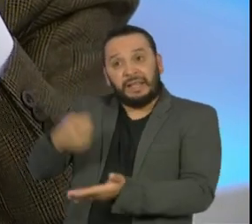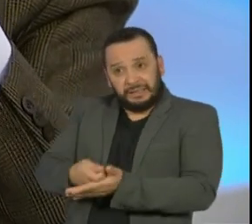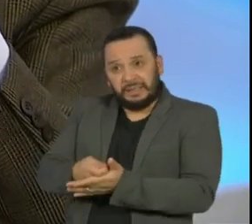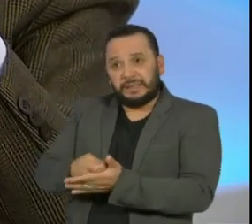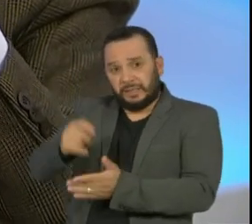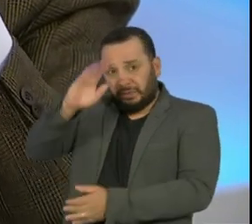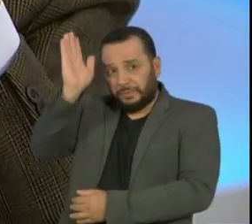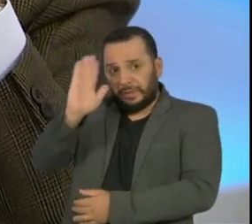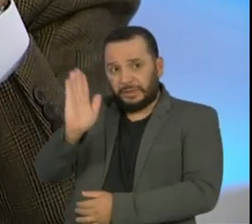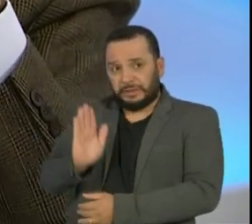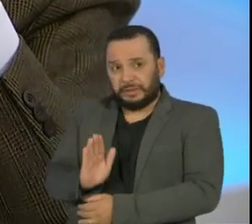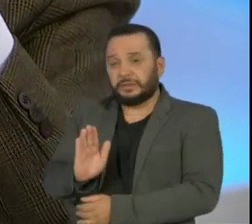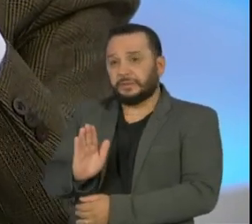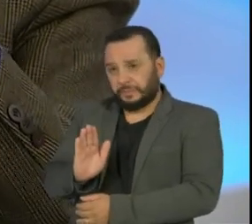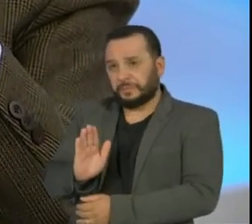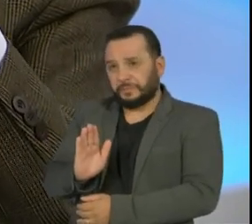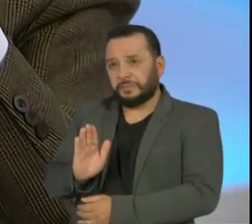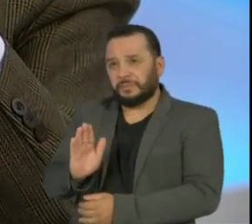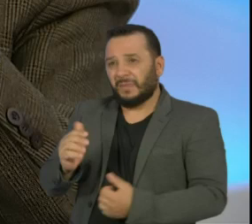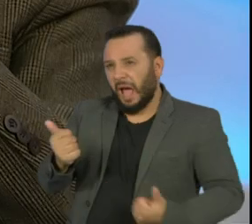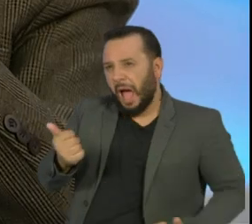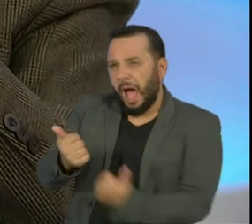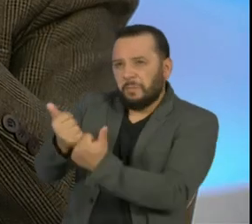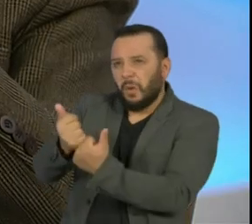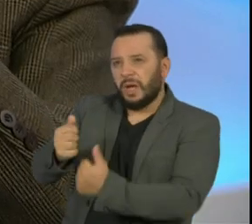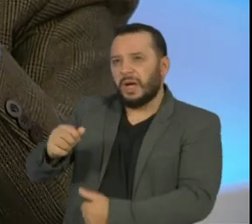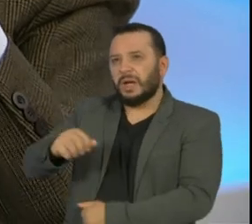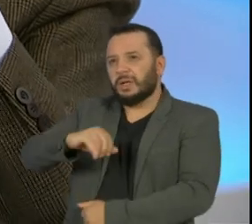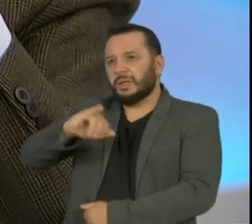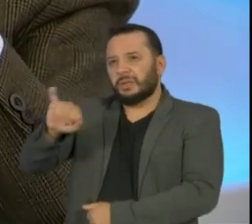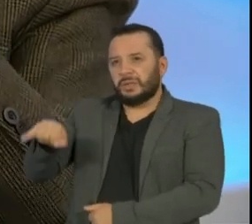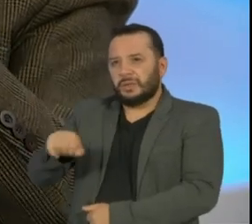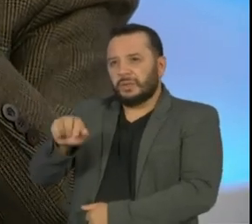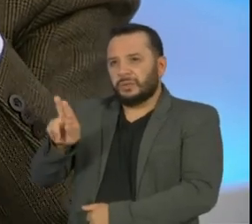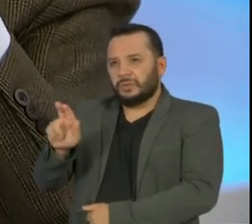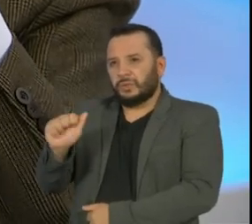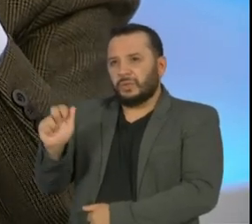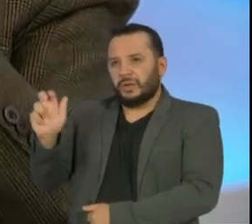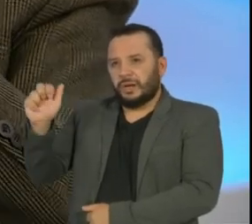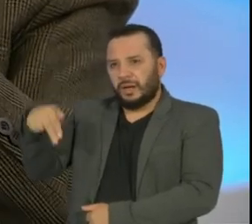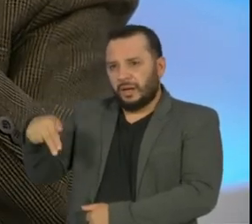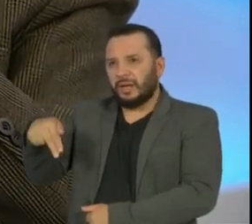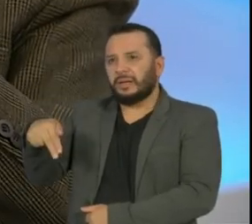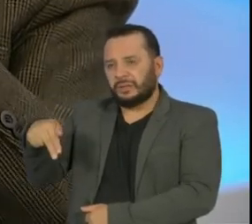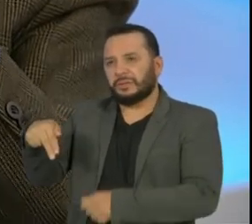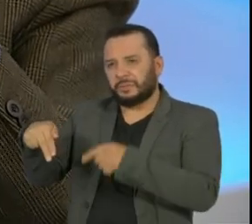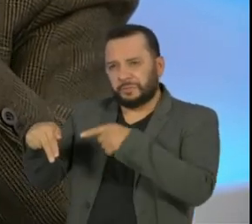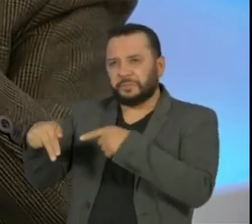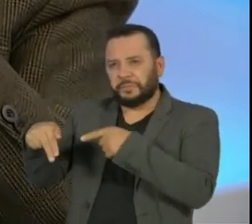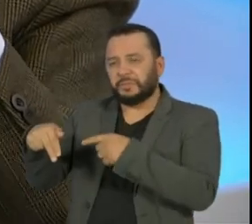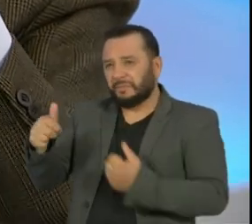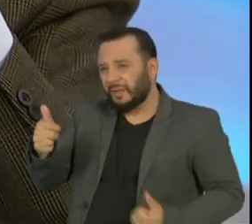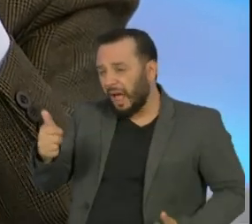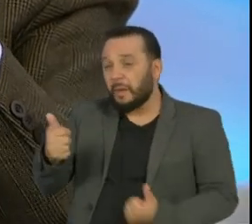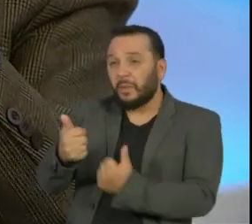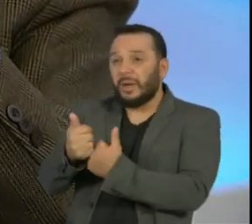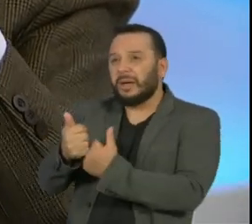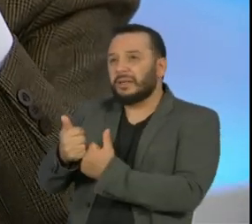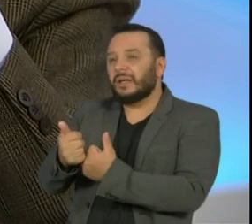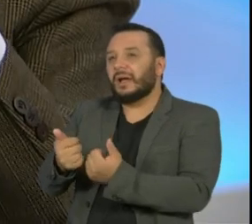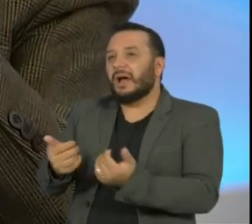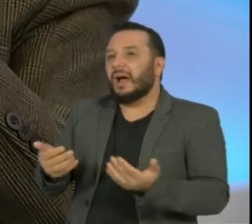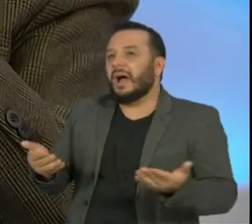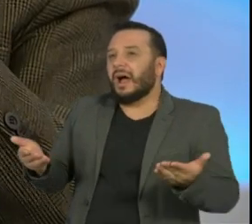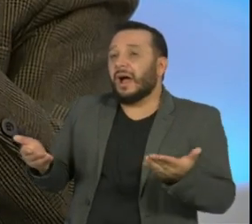brasil tomou ele se colocou fora da condição de exercer alguma